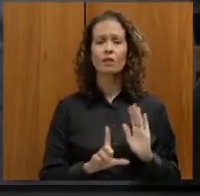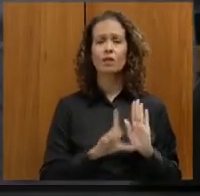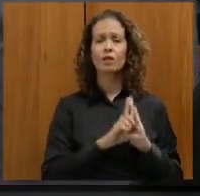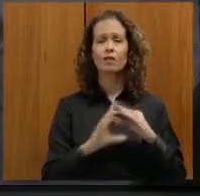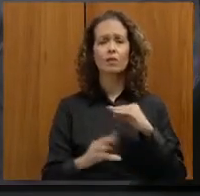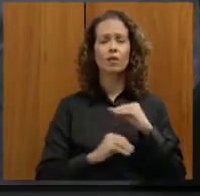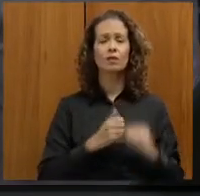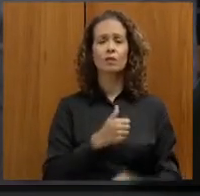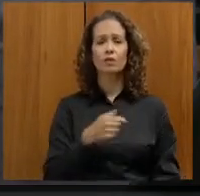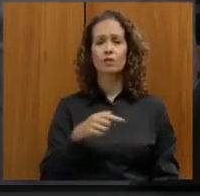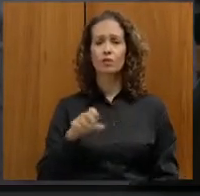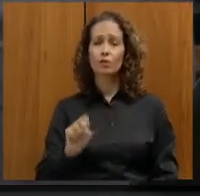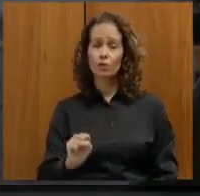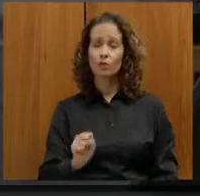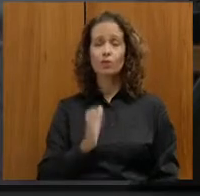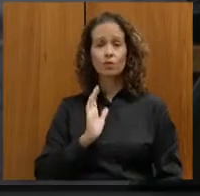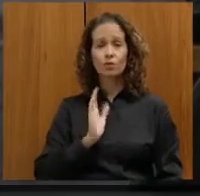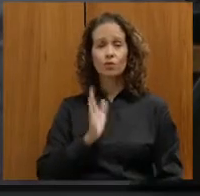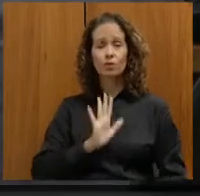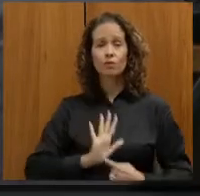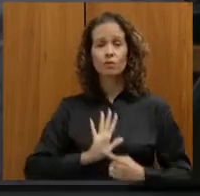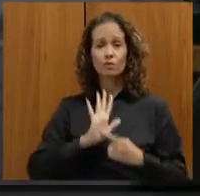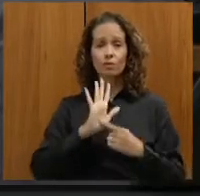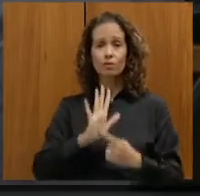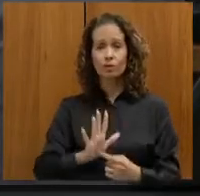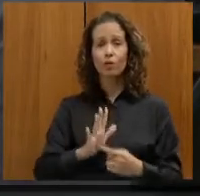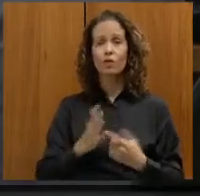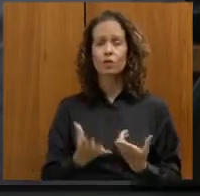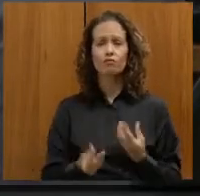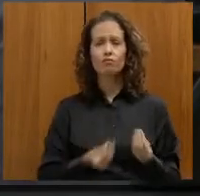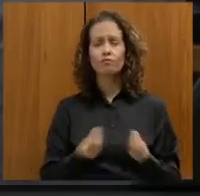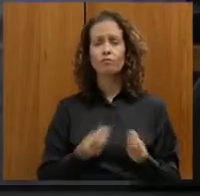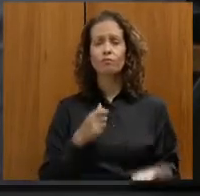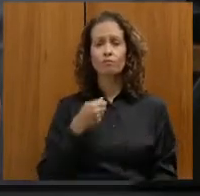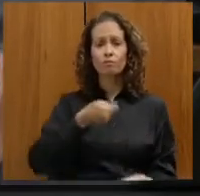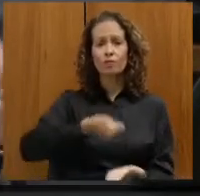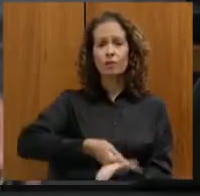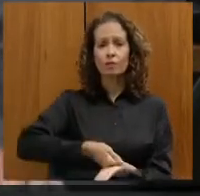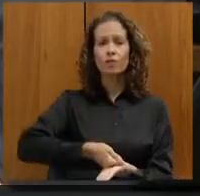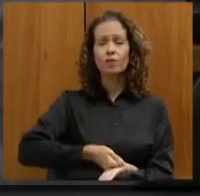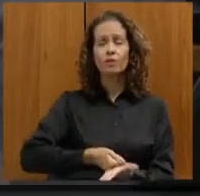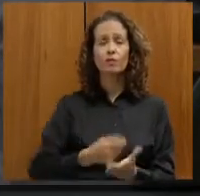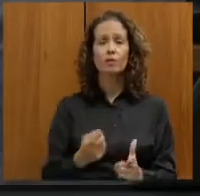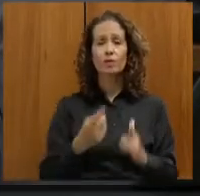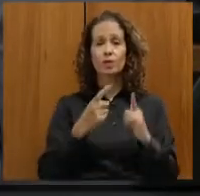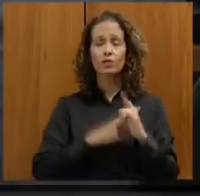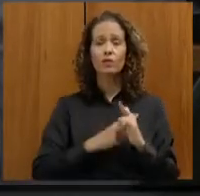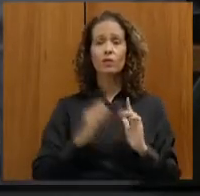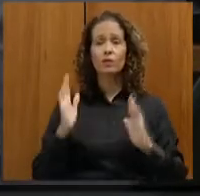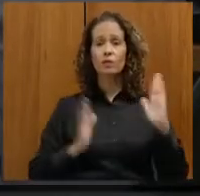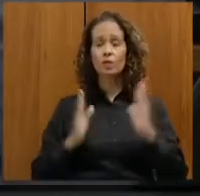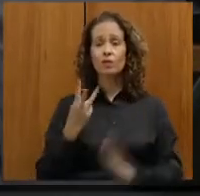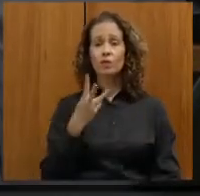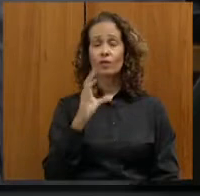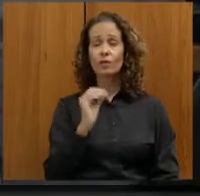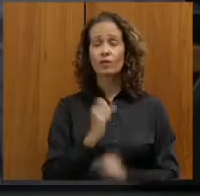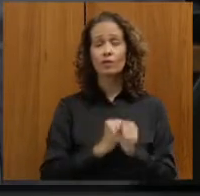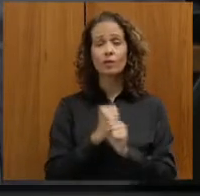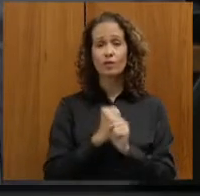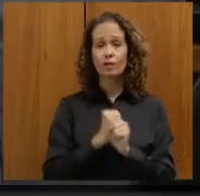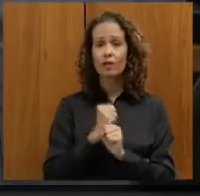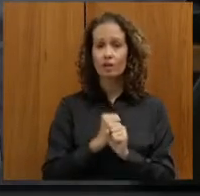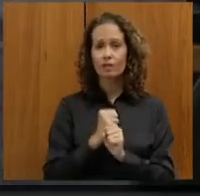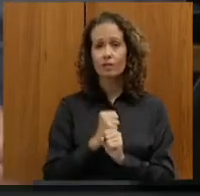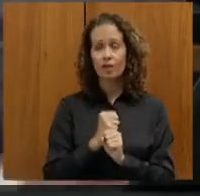complementar 178 prevê Alternativa de pagamento da dívida em 30 anos fora do regime